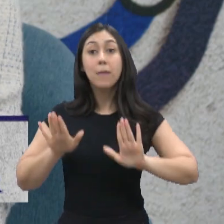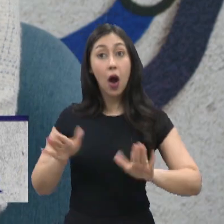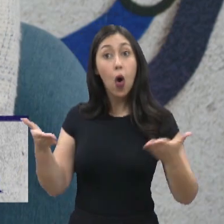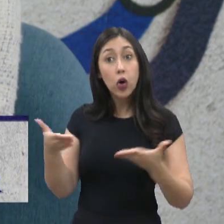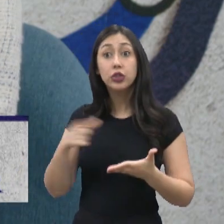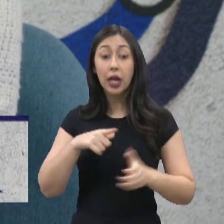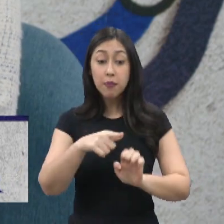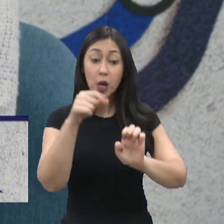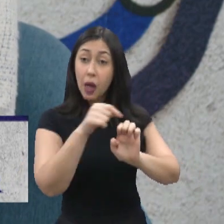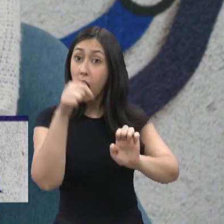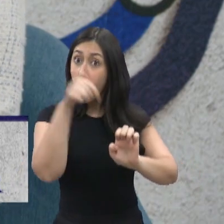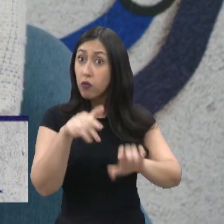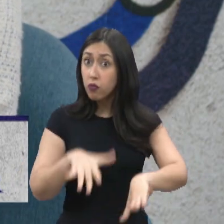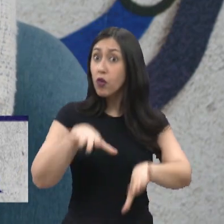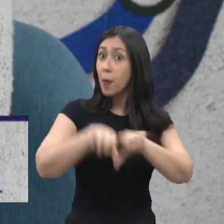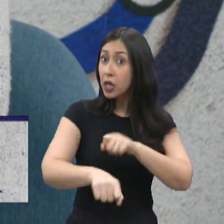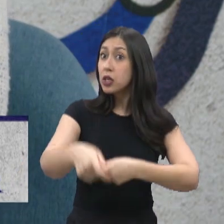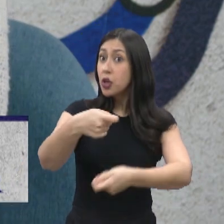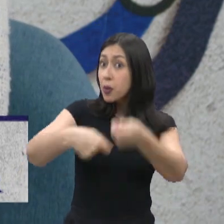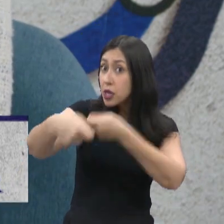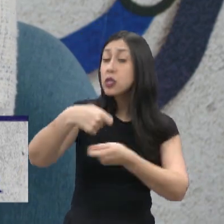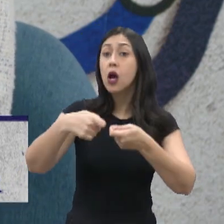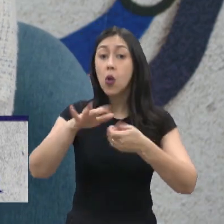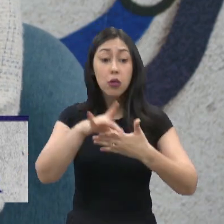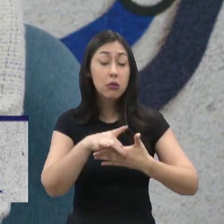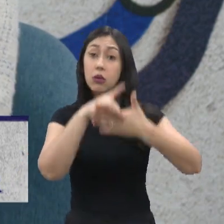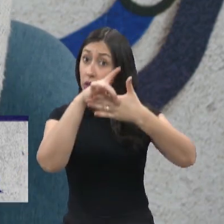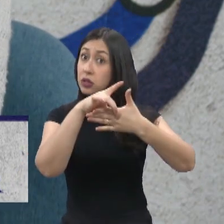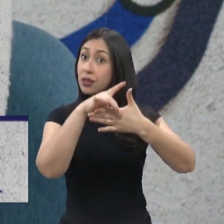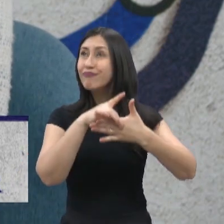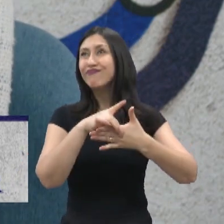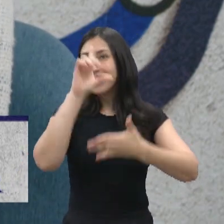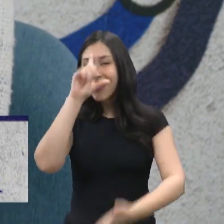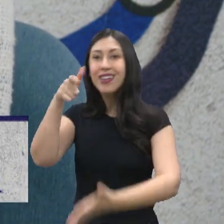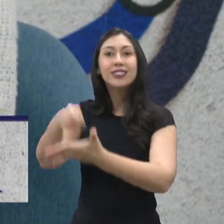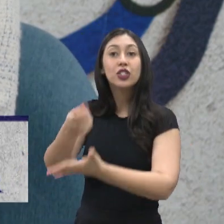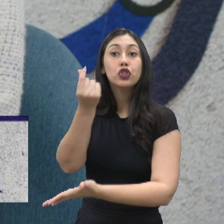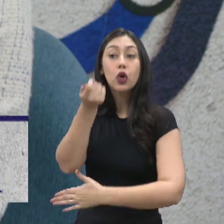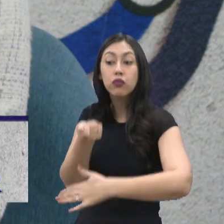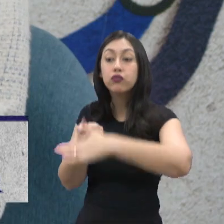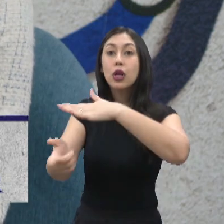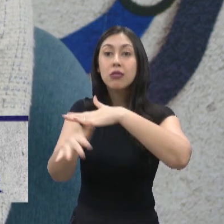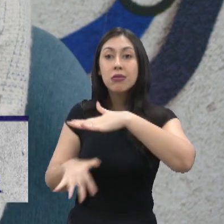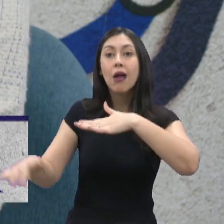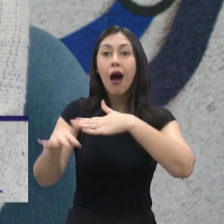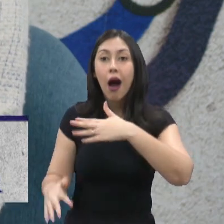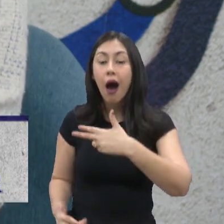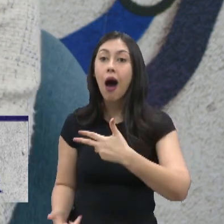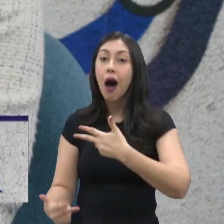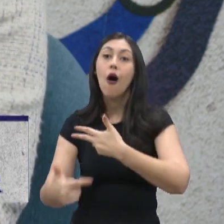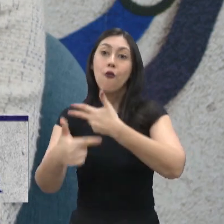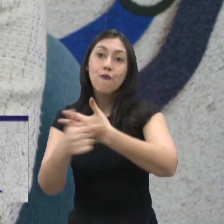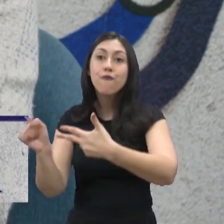em administração, em liderança, em gestão de empresas e resolve investir no mercado fitness. Muitos deles ou enxergam um